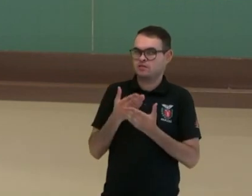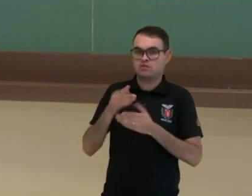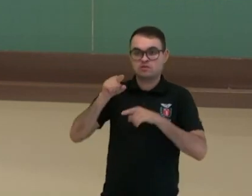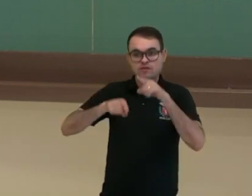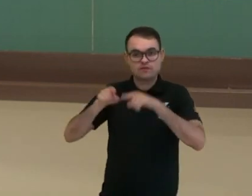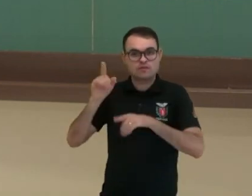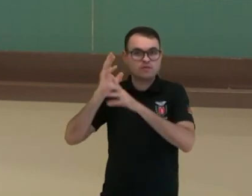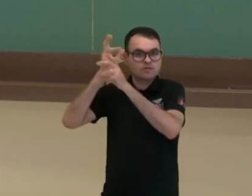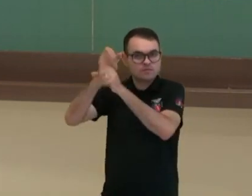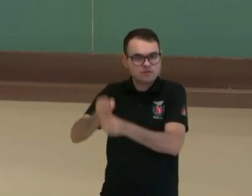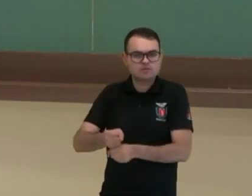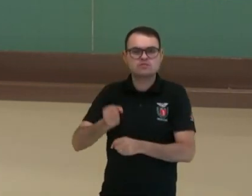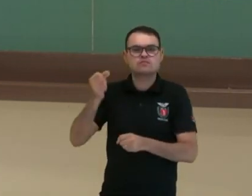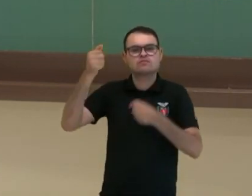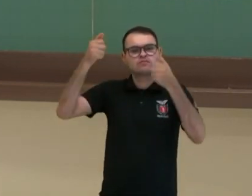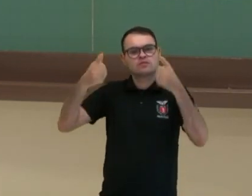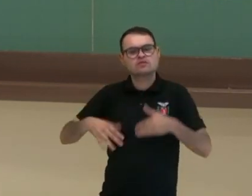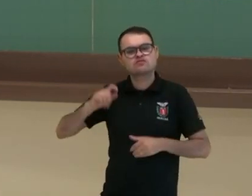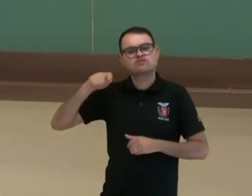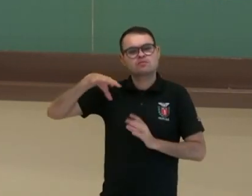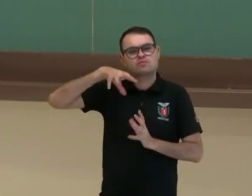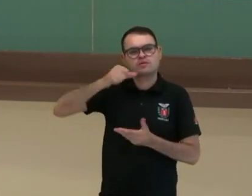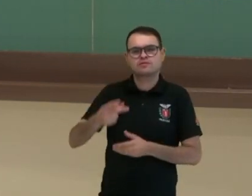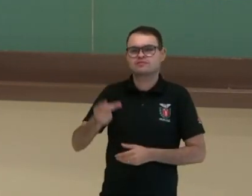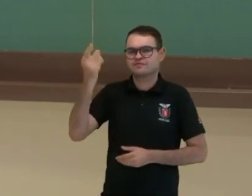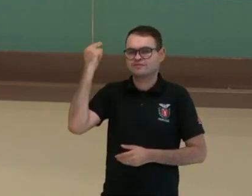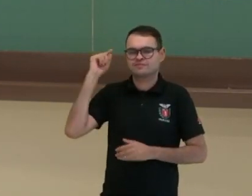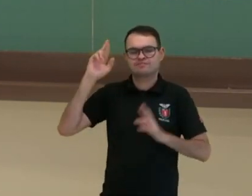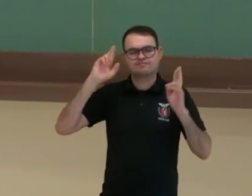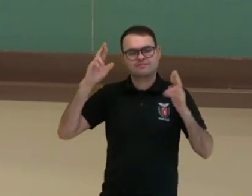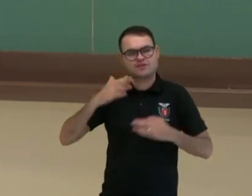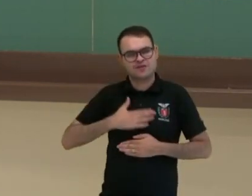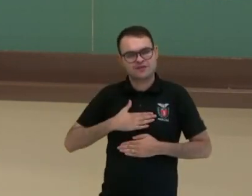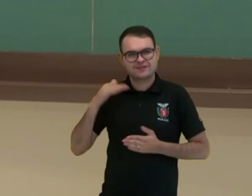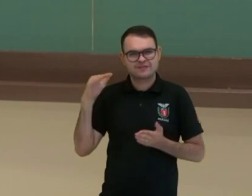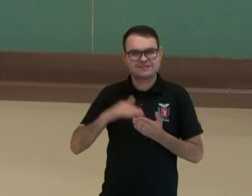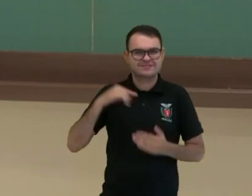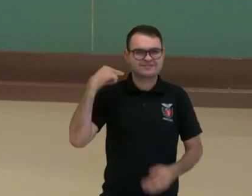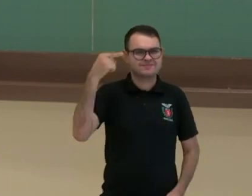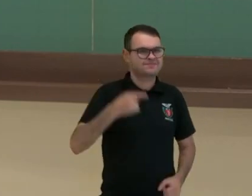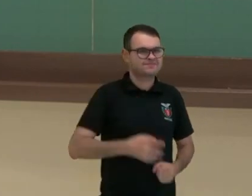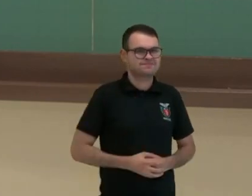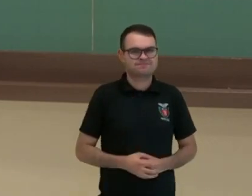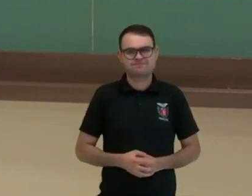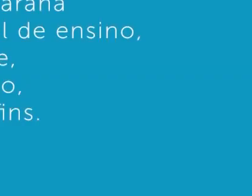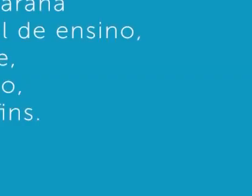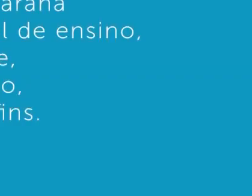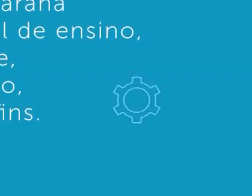nivelamento, nós falamos sobre a Terra primitiva. Espero que vocês tenham gostado e até breve!